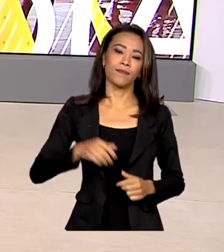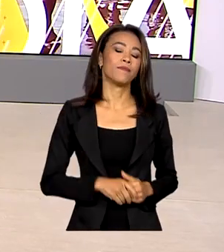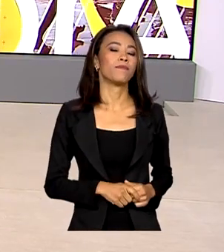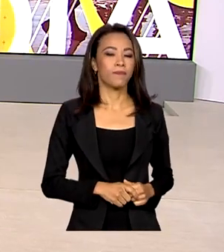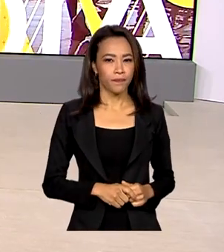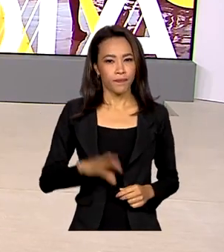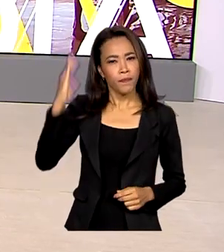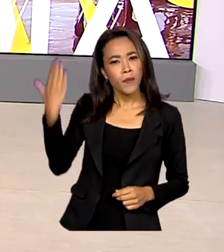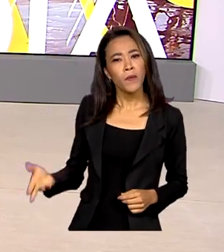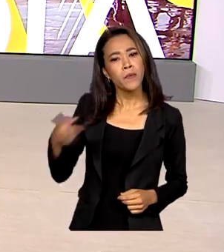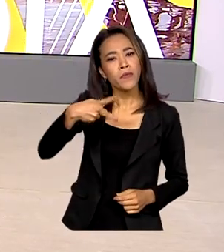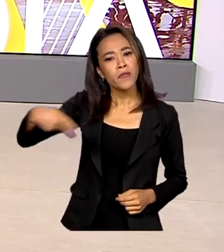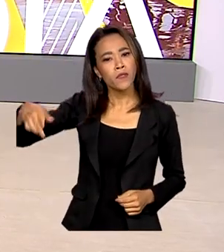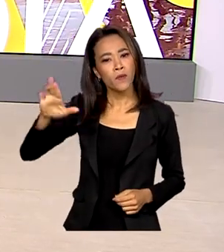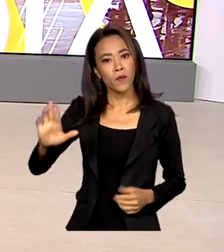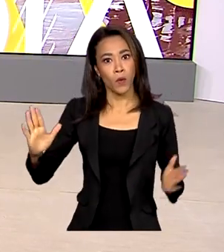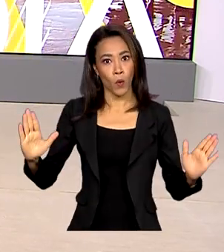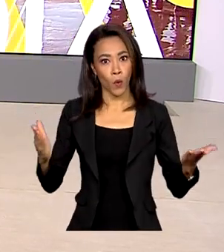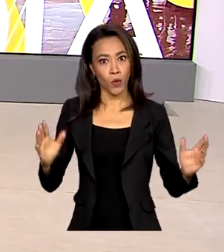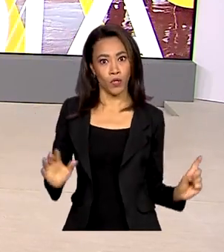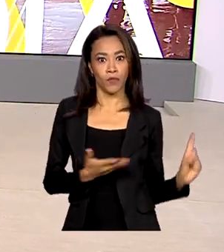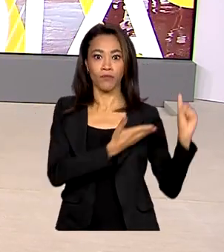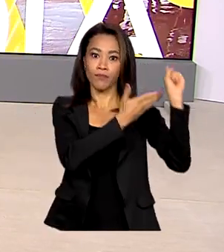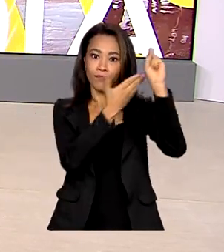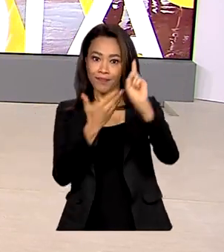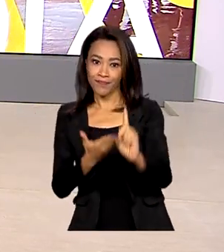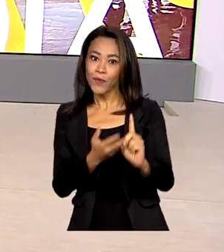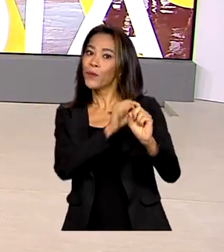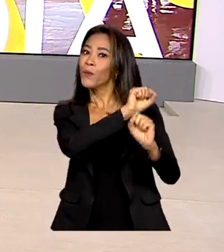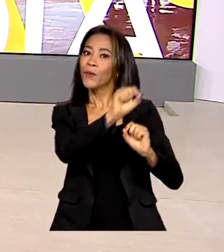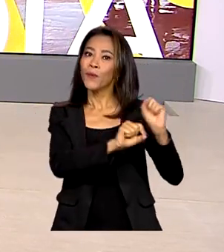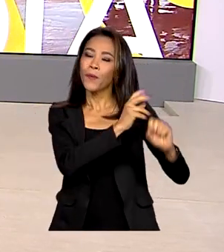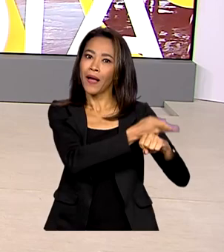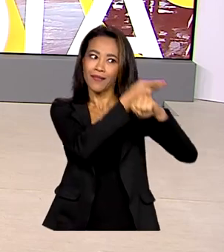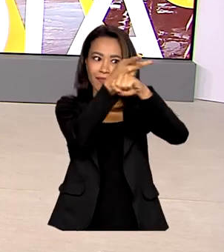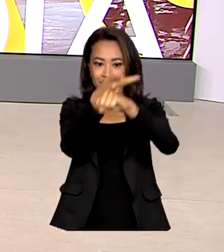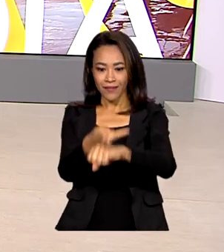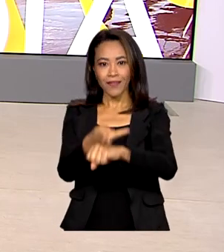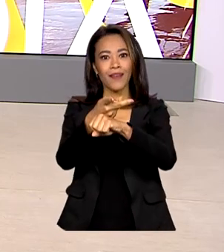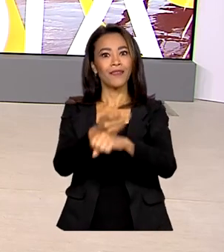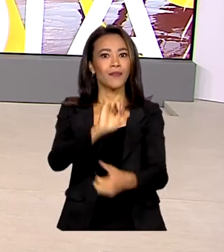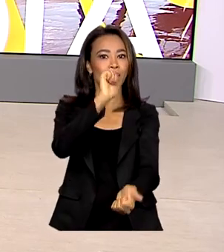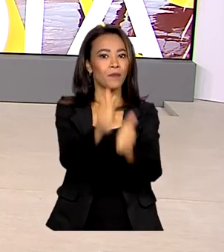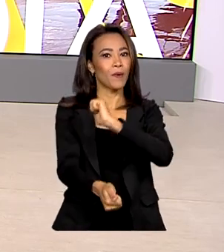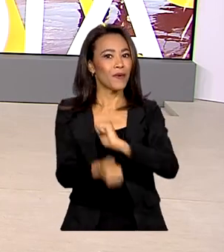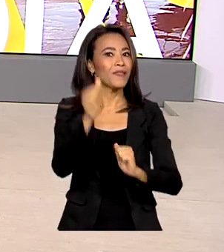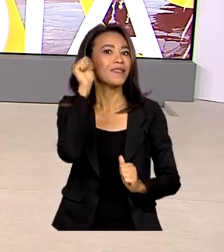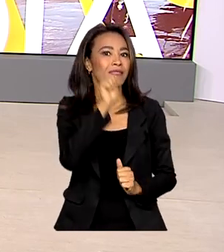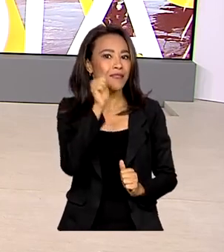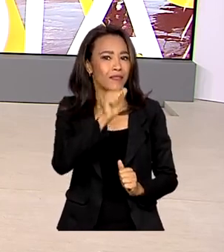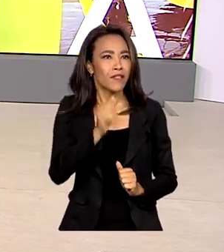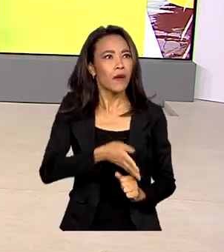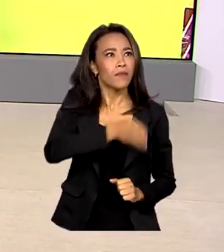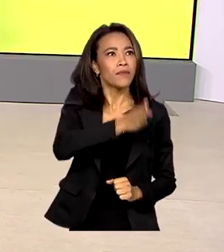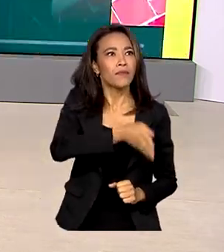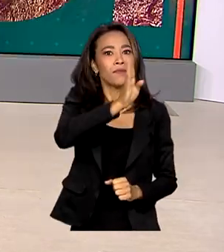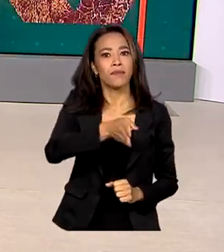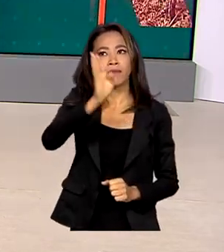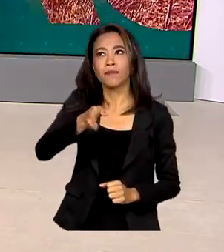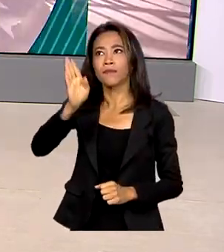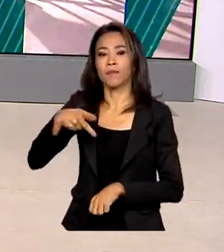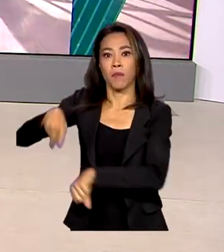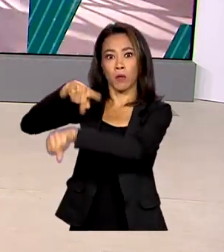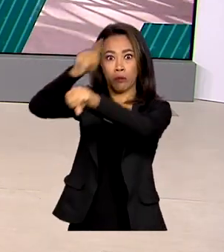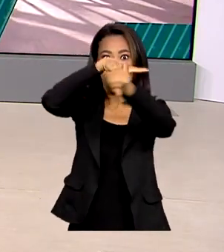O presidente Lula recebe hoje no Palácio da Alvorada a taça da Copa do Mundo de Futebol Feminino, que percorre os países